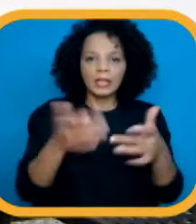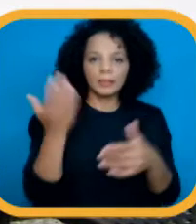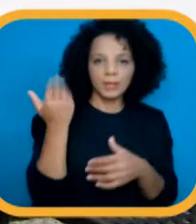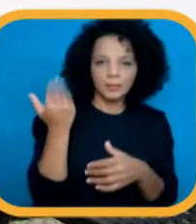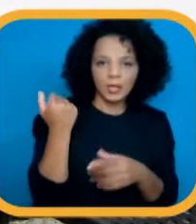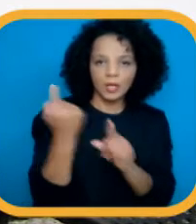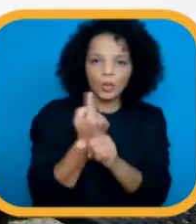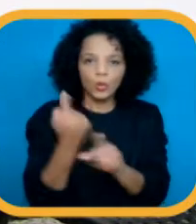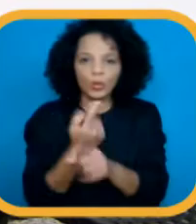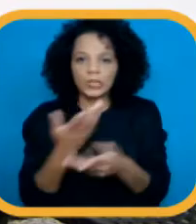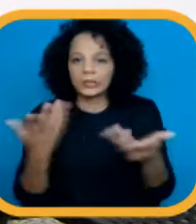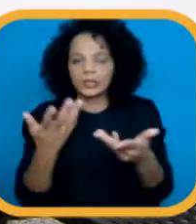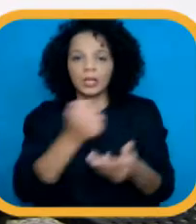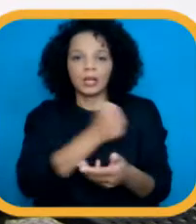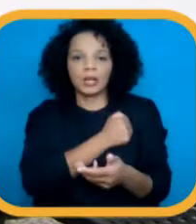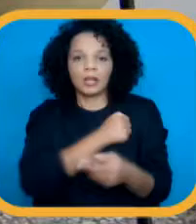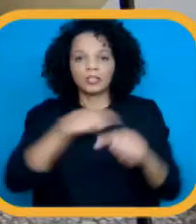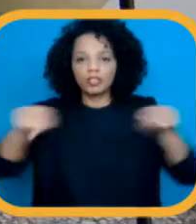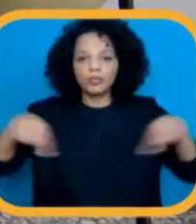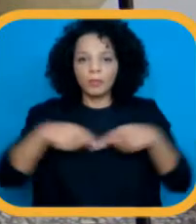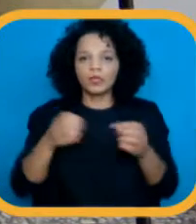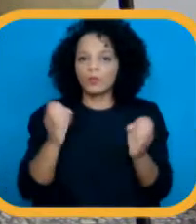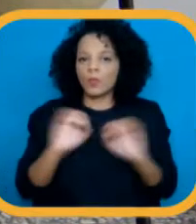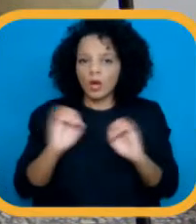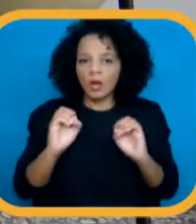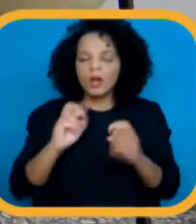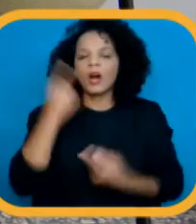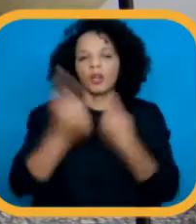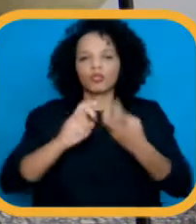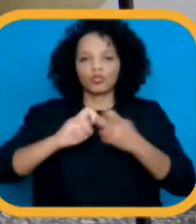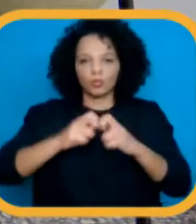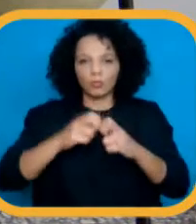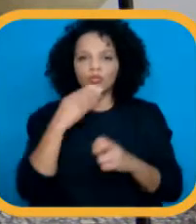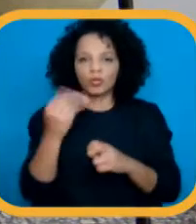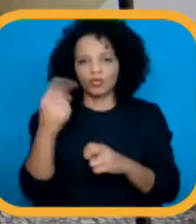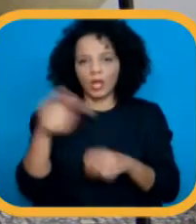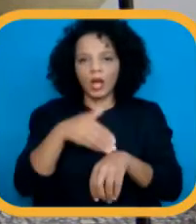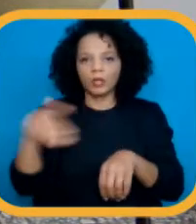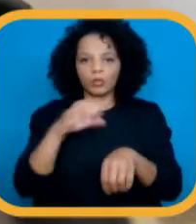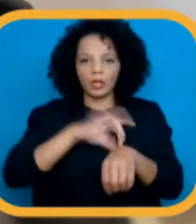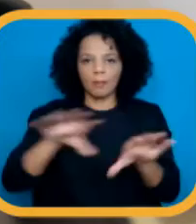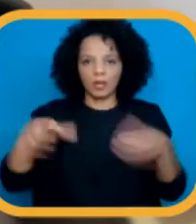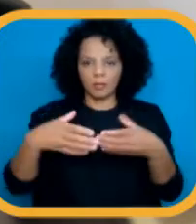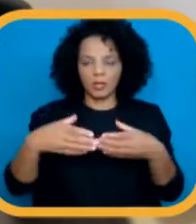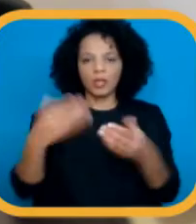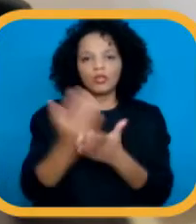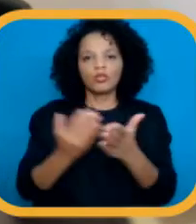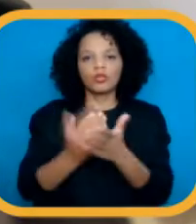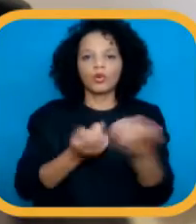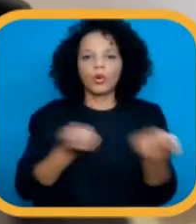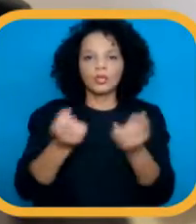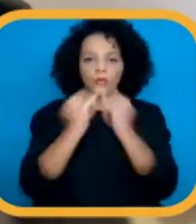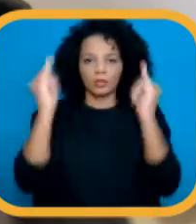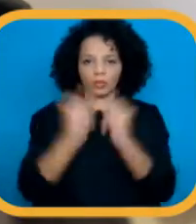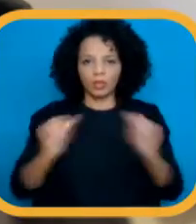A falta de internet, equipamento e não ter espaço em casa foram alguns dos problemas que muitos alunos enfrentaram durante a pandemia. Segundo um estudo da